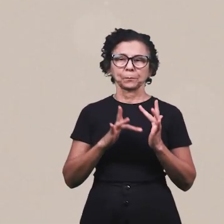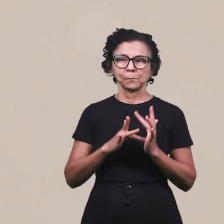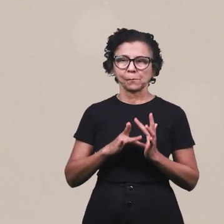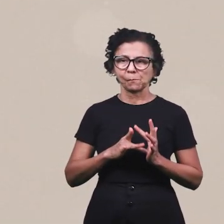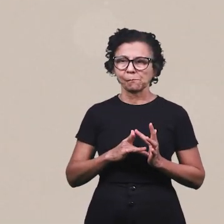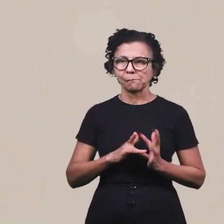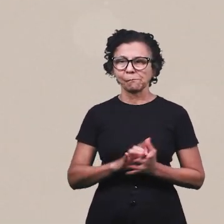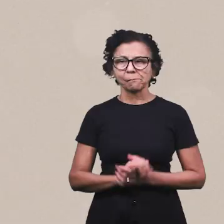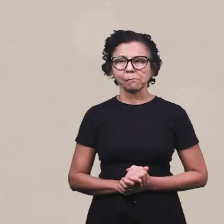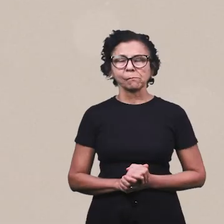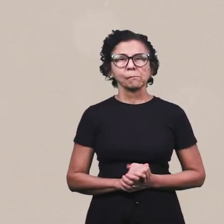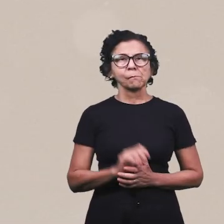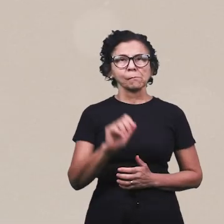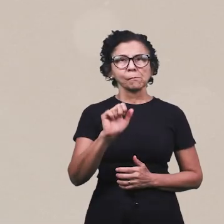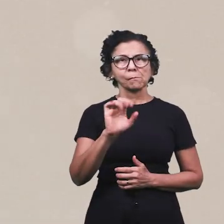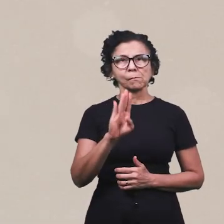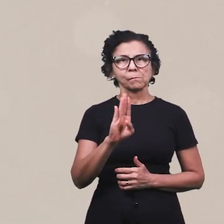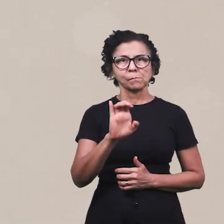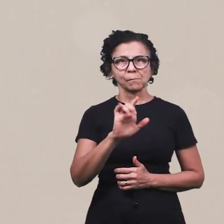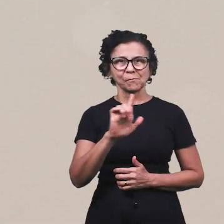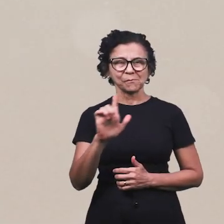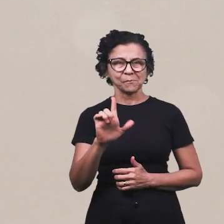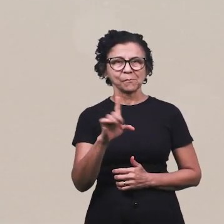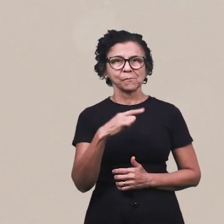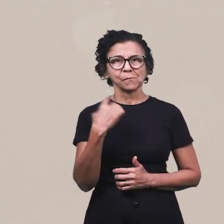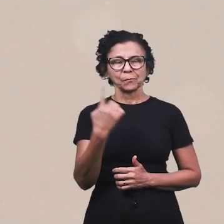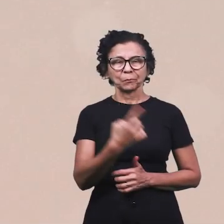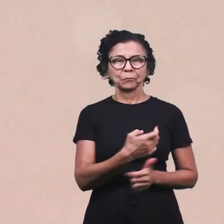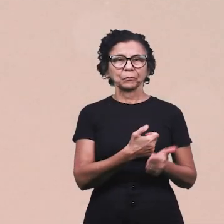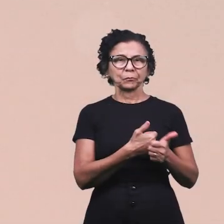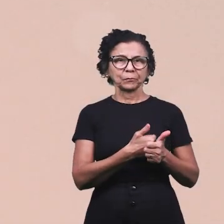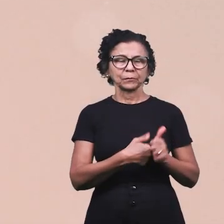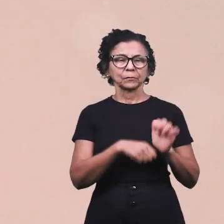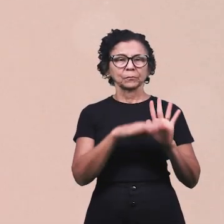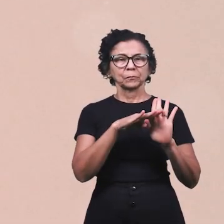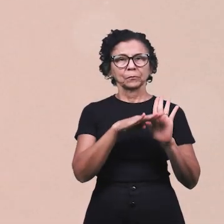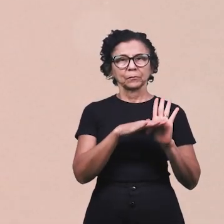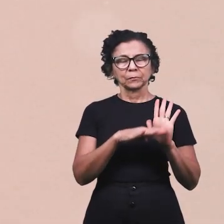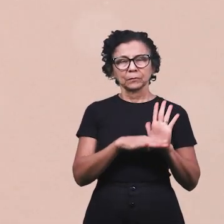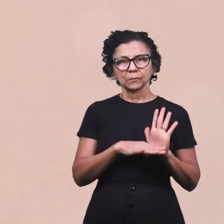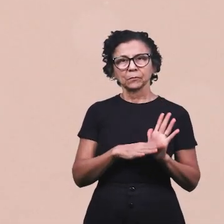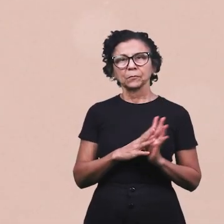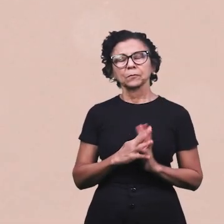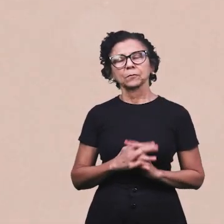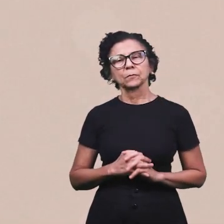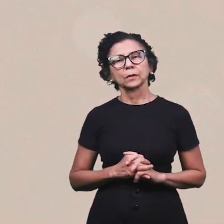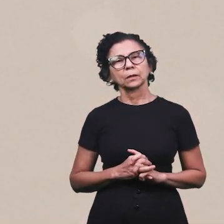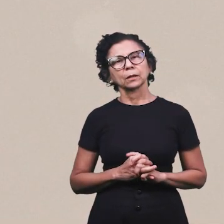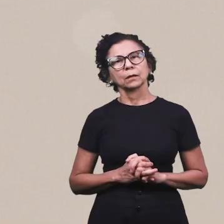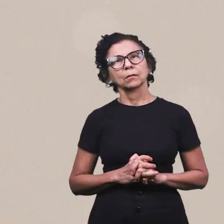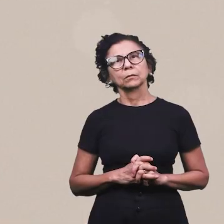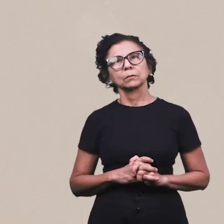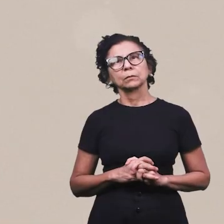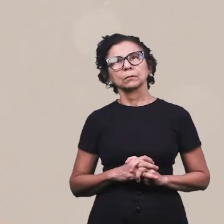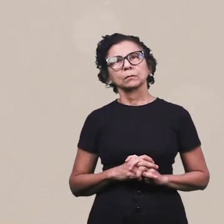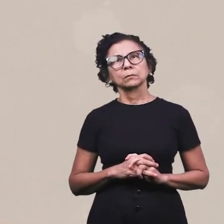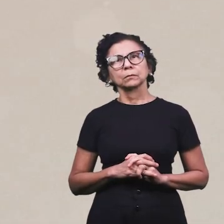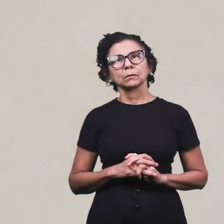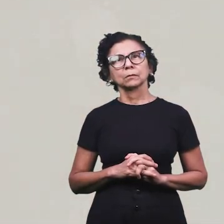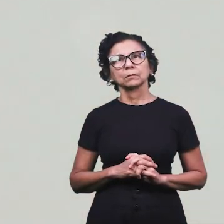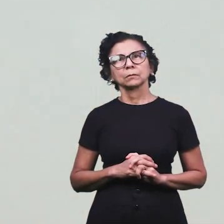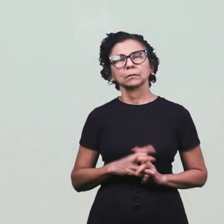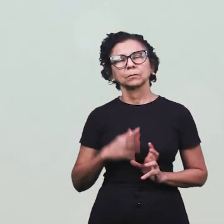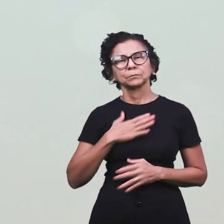Jesus, pastor Abel e todos os irmãos que acompanham a programação. E com muita